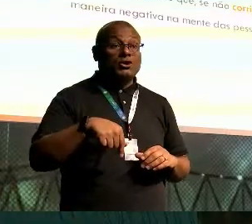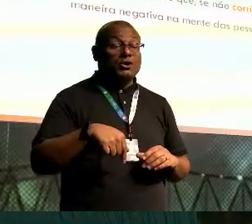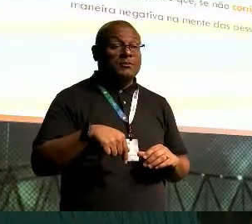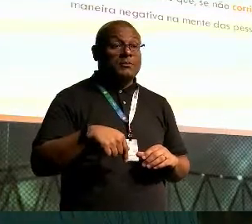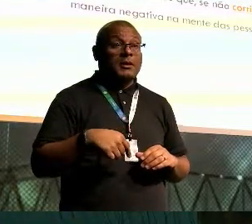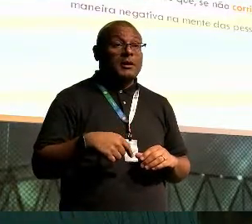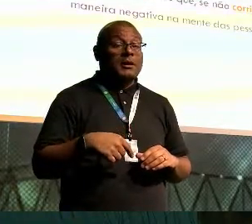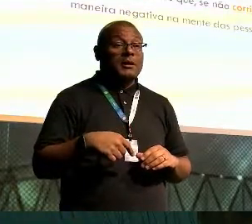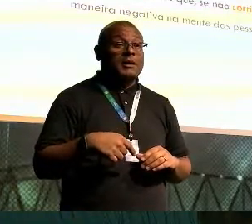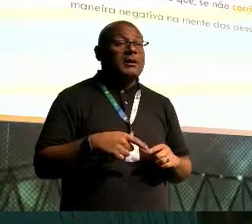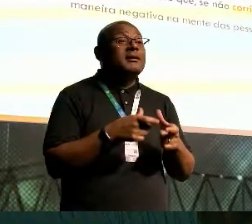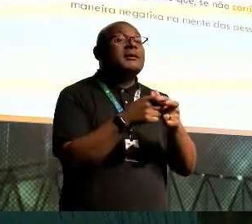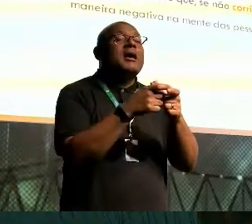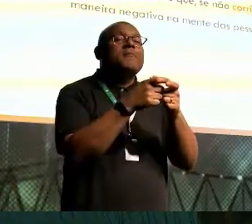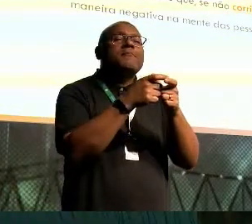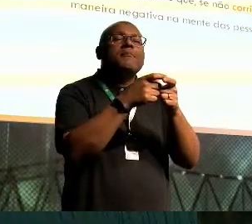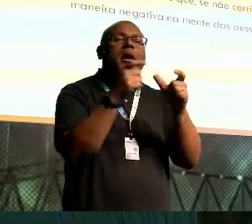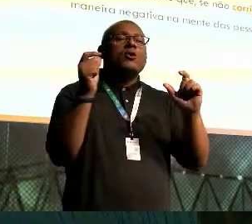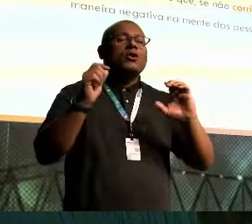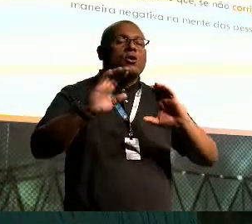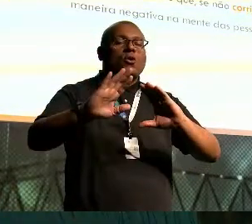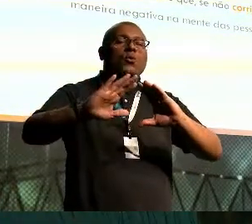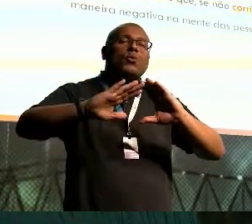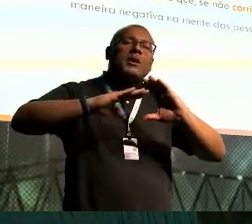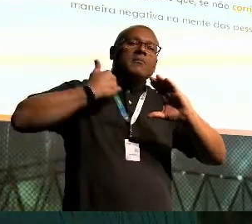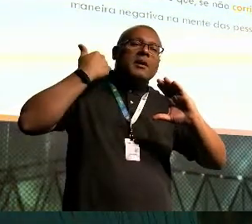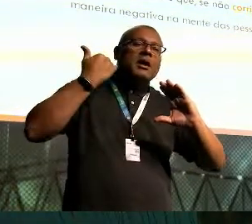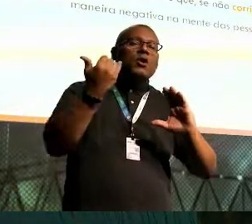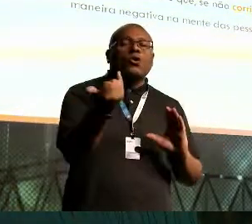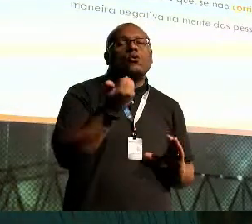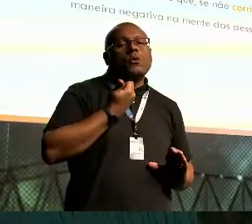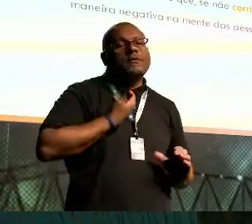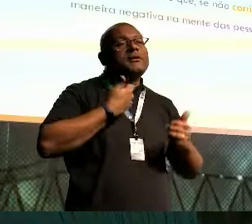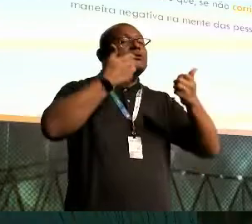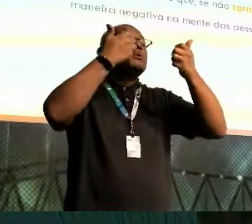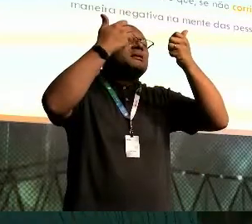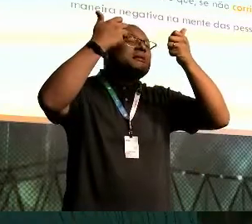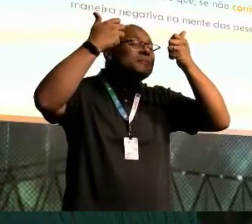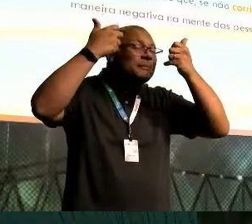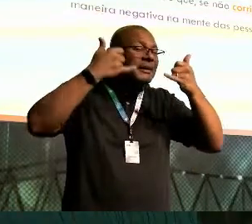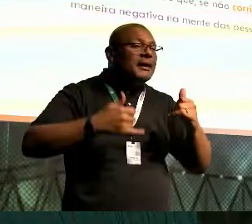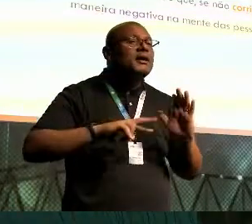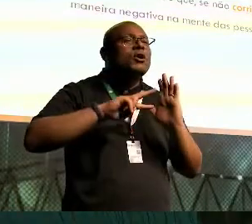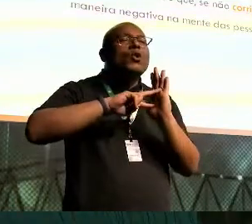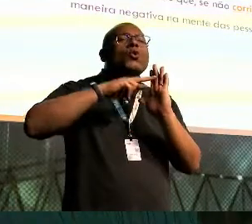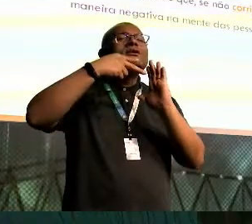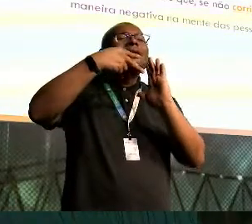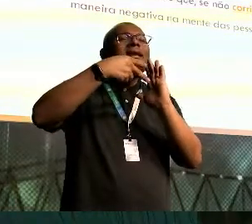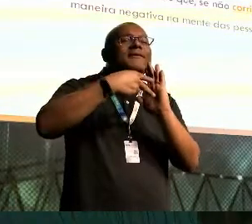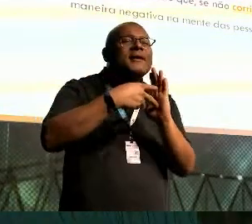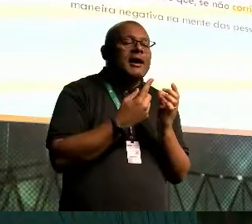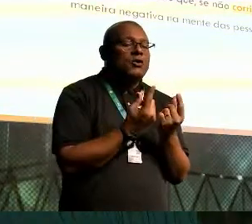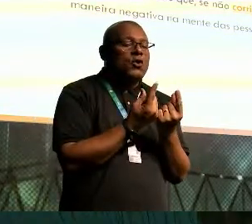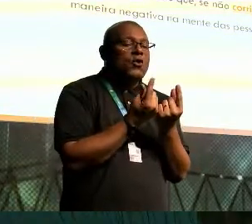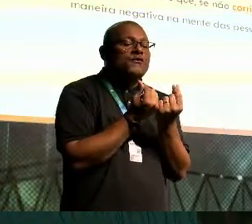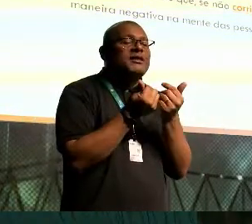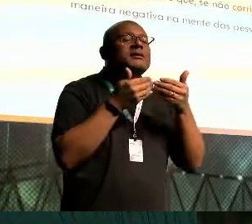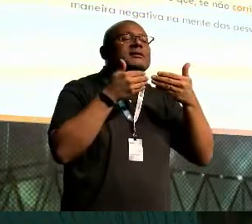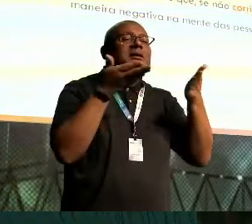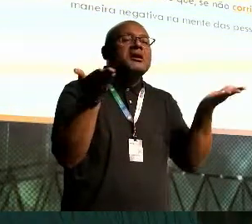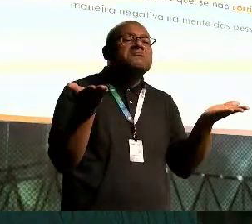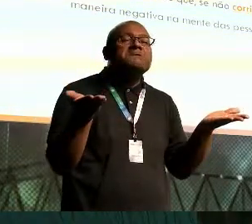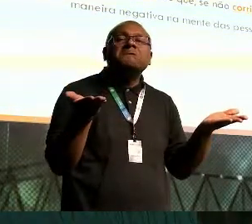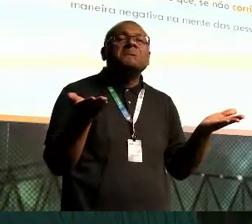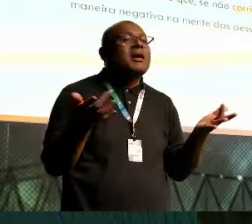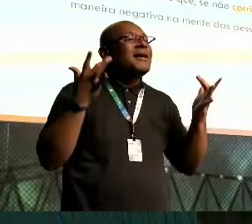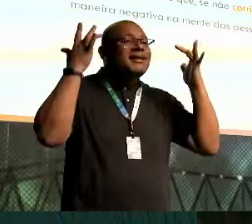exemplo, ou na maioria das vezes, um e-mail ou alguma comunicação explicando exatamente o que isso significa, qual é a vantagem palpável da ação